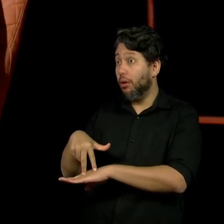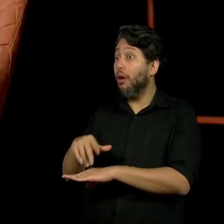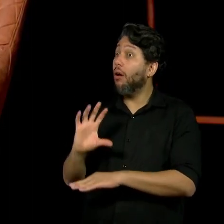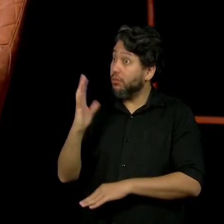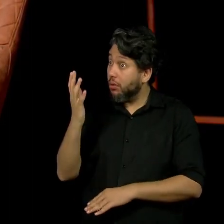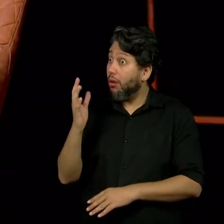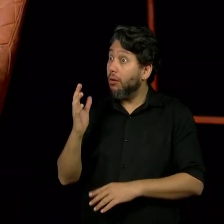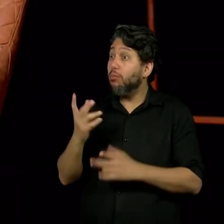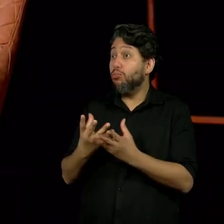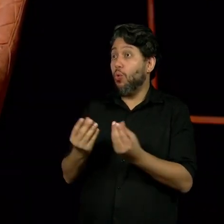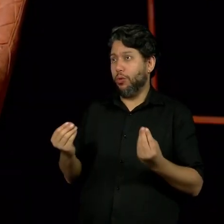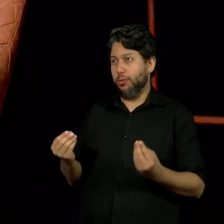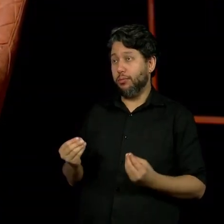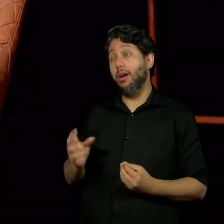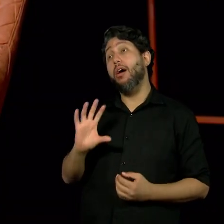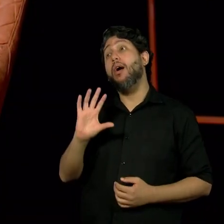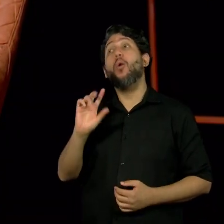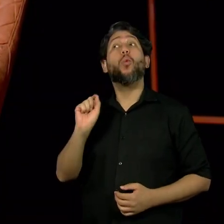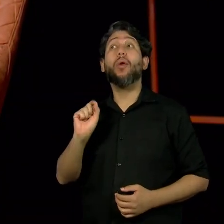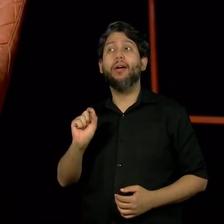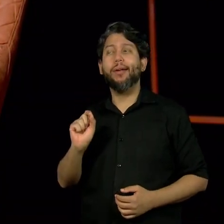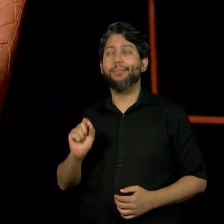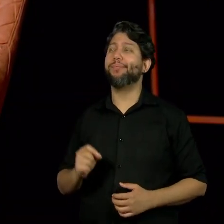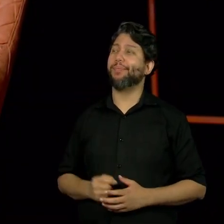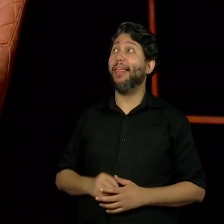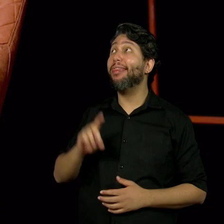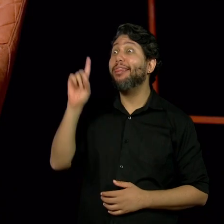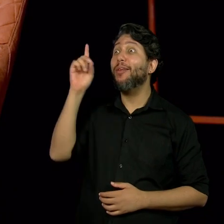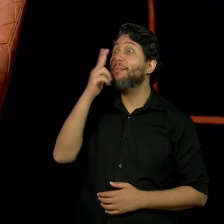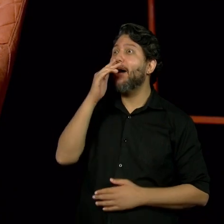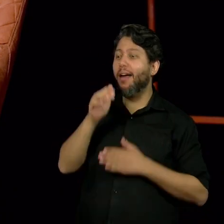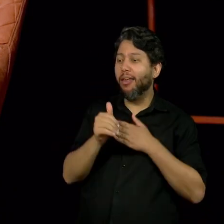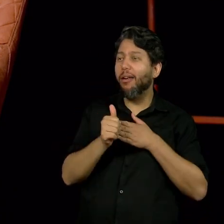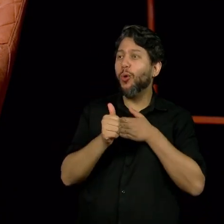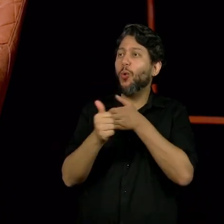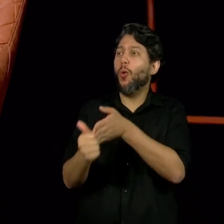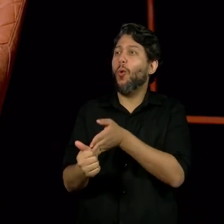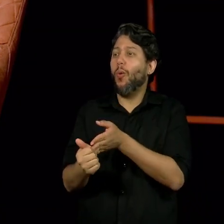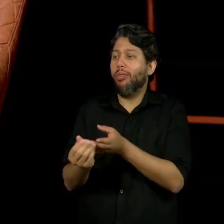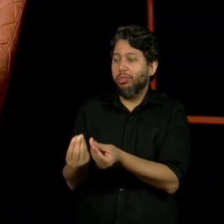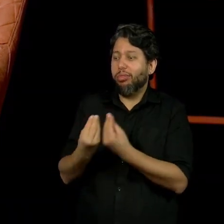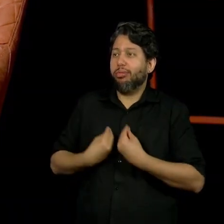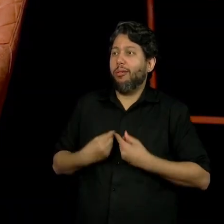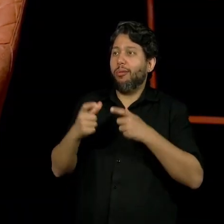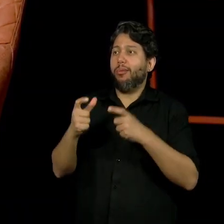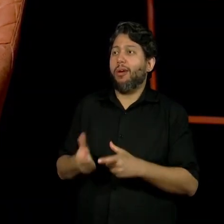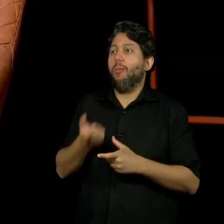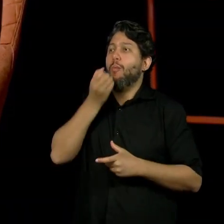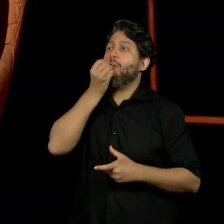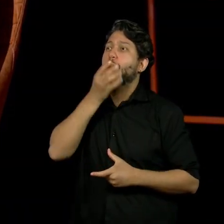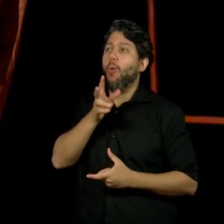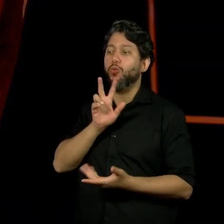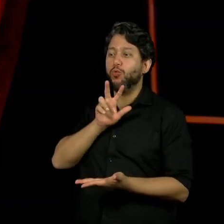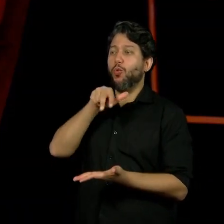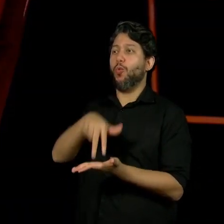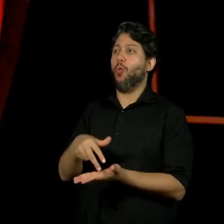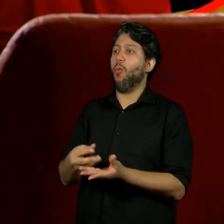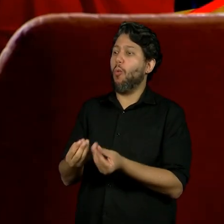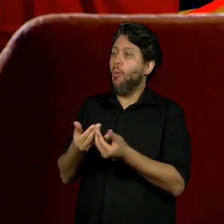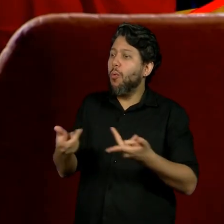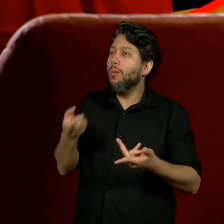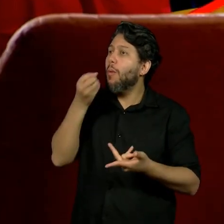acaso, Deus só me colocou por acaso só em boas jogadas, boas bocadas,